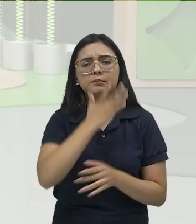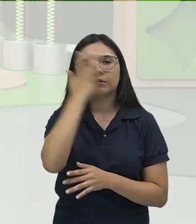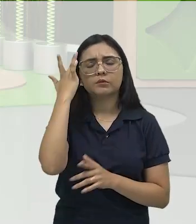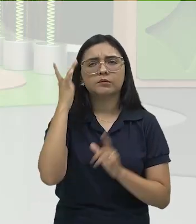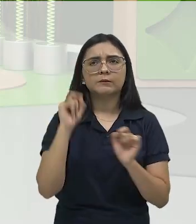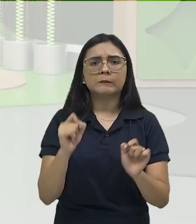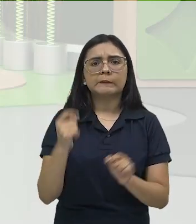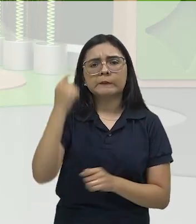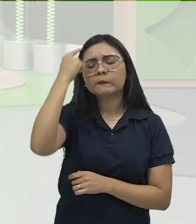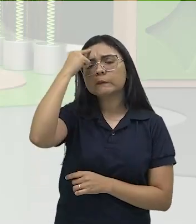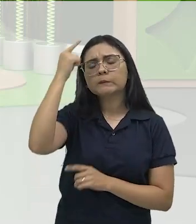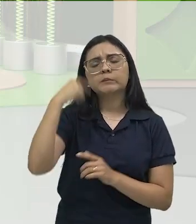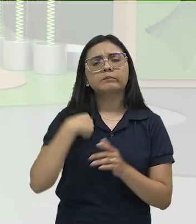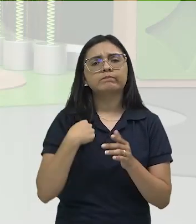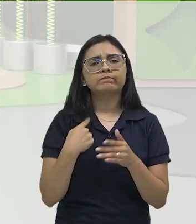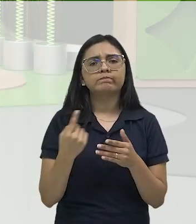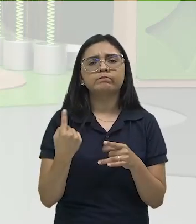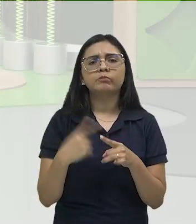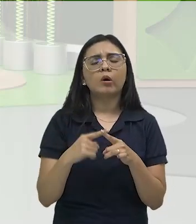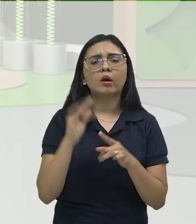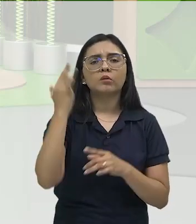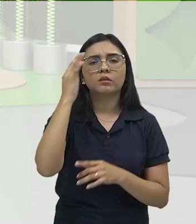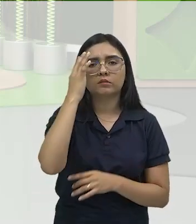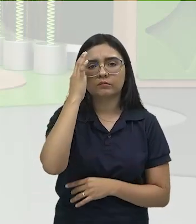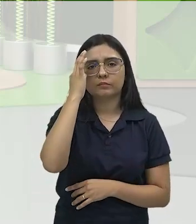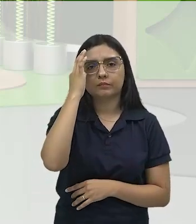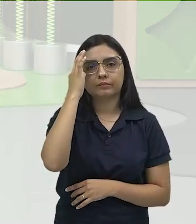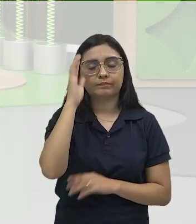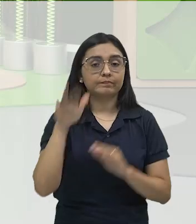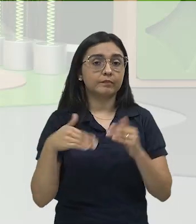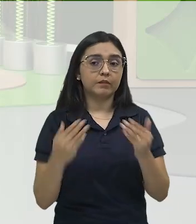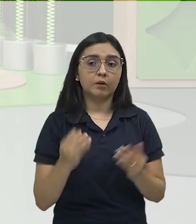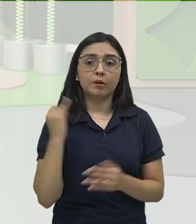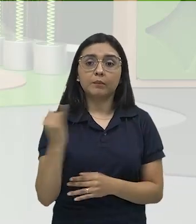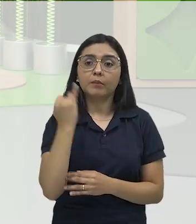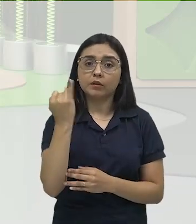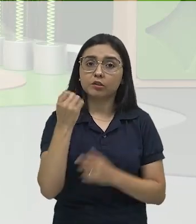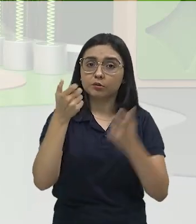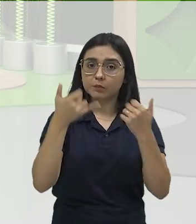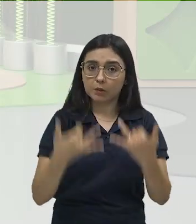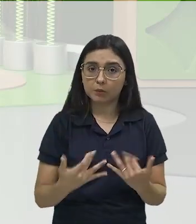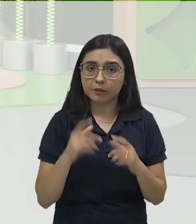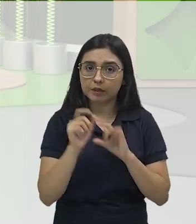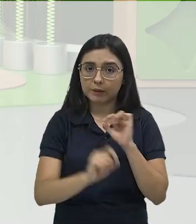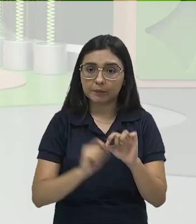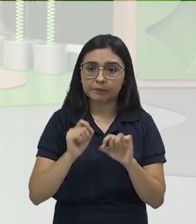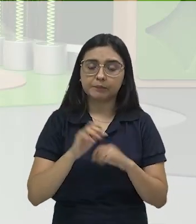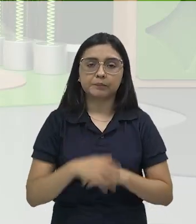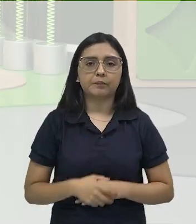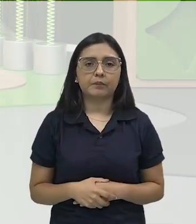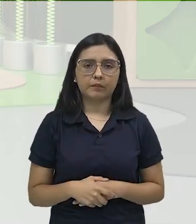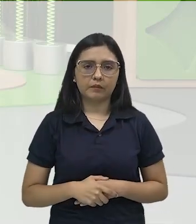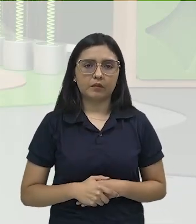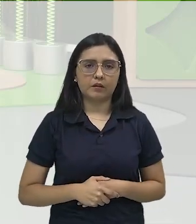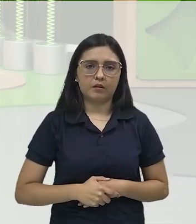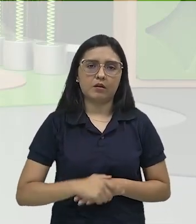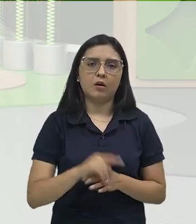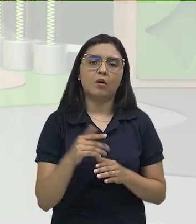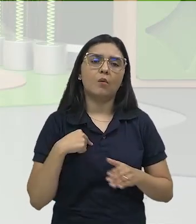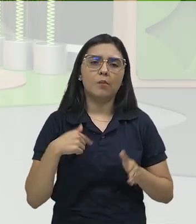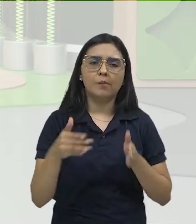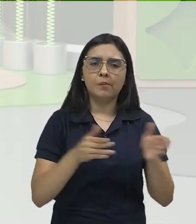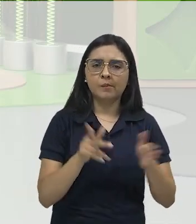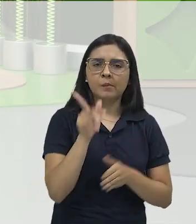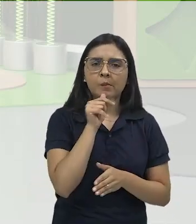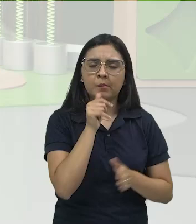se perguntam por que que isso ocorre. Então é importante a gente falar que a cheia e a seca